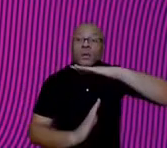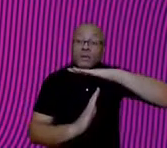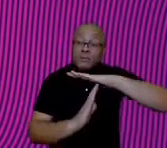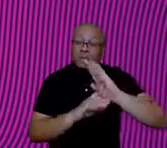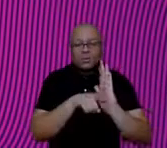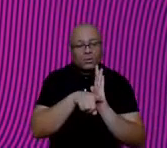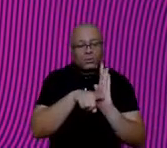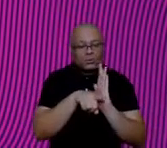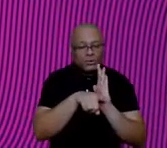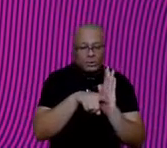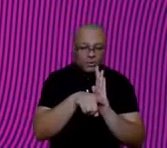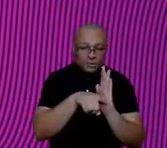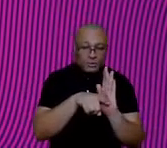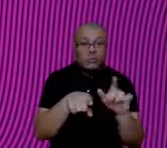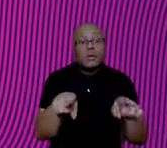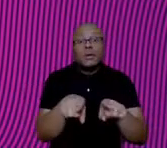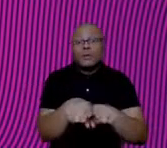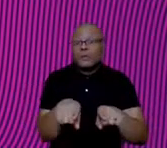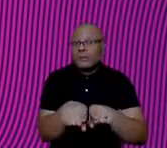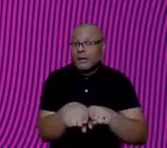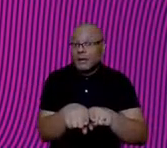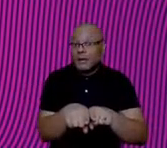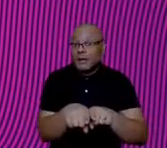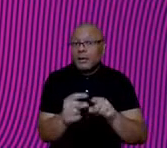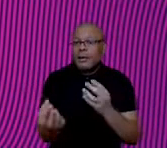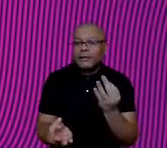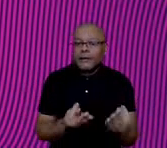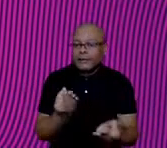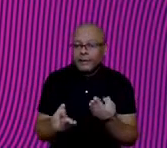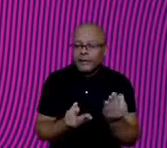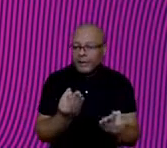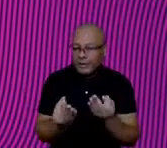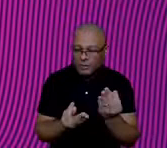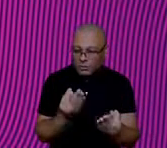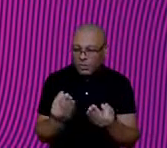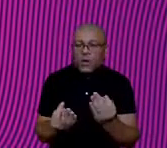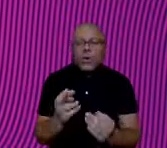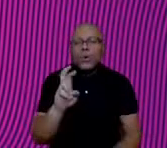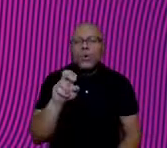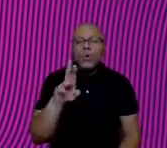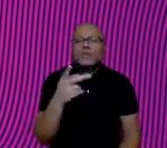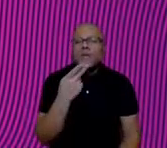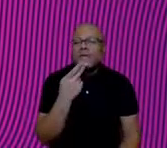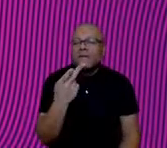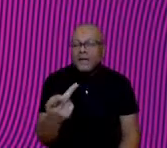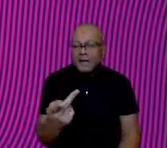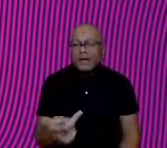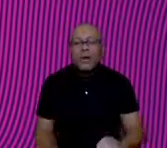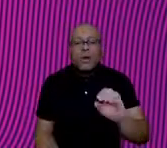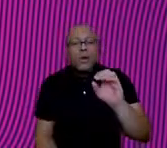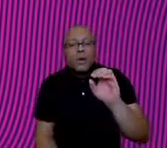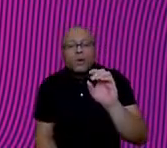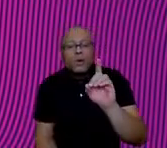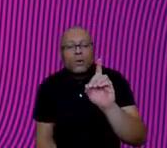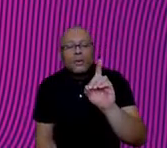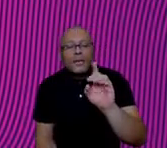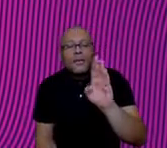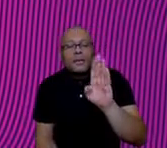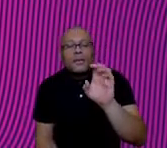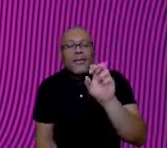de vista terapêutico. Até o Rubens estava falando, né, o DBS é ótimo, mas ele se destina a